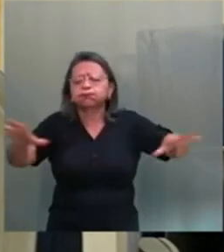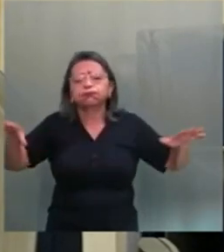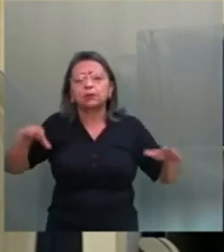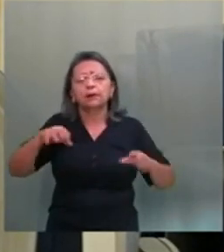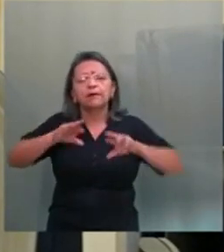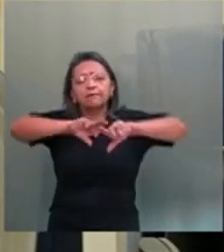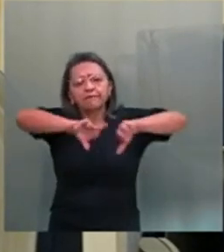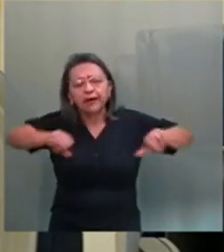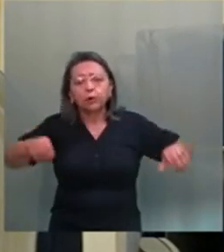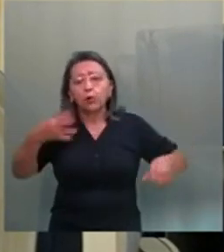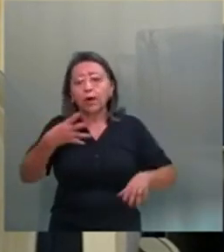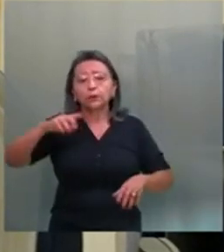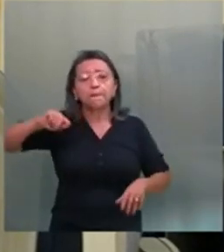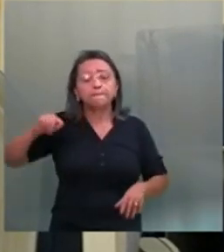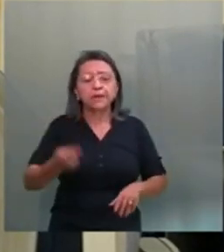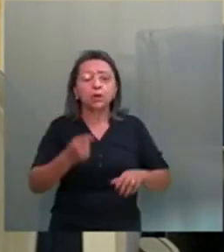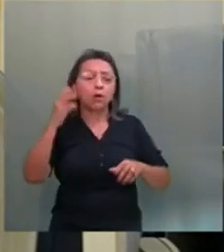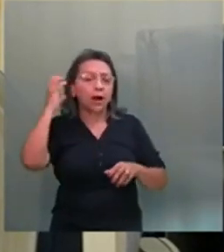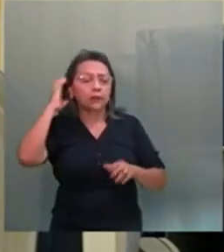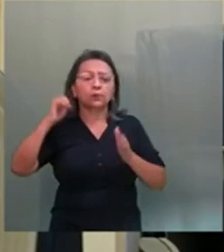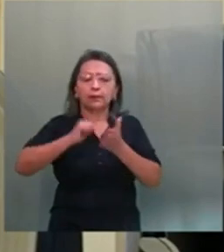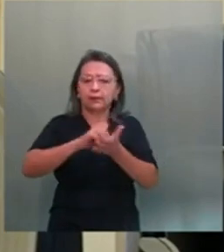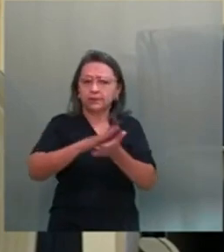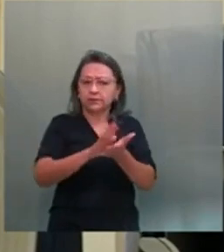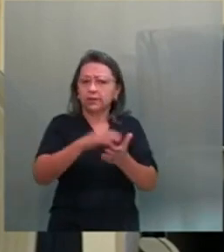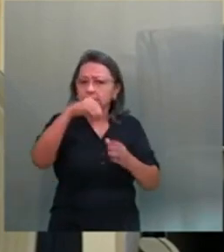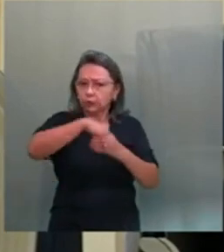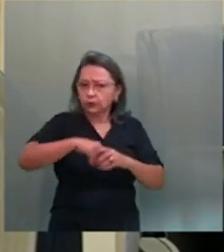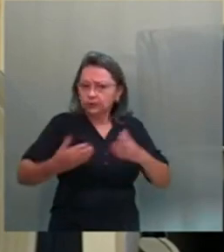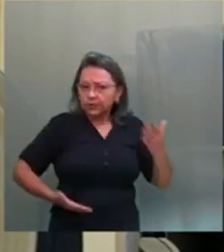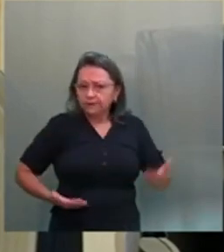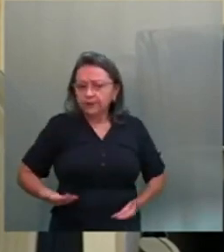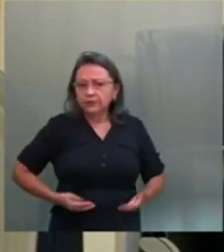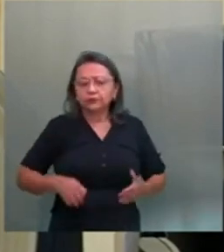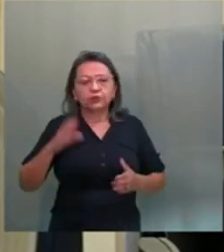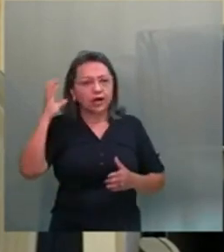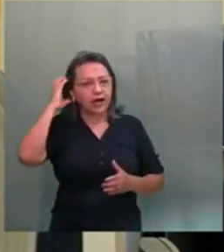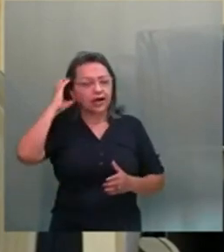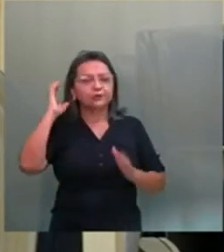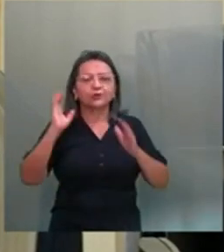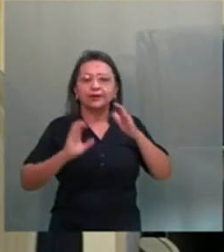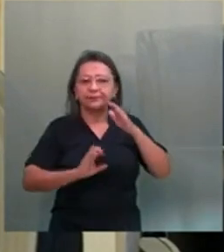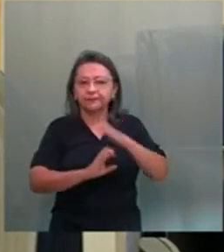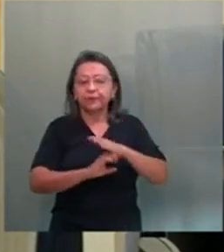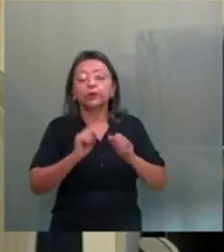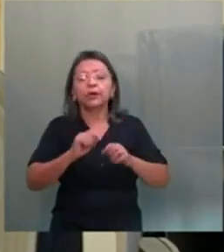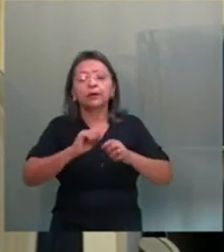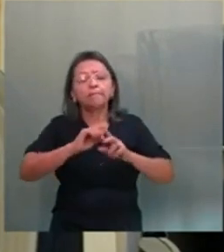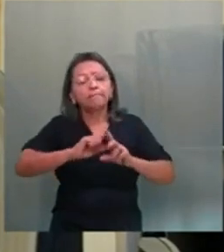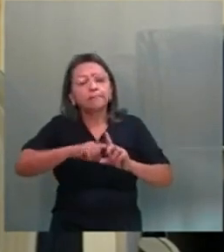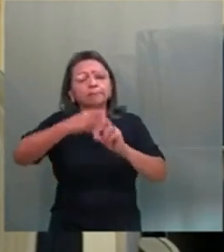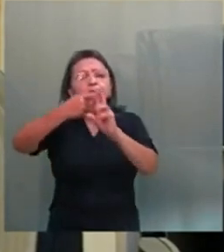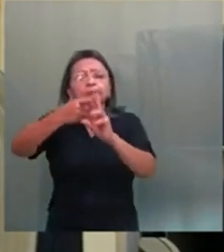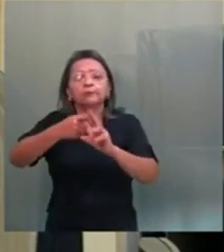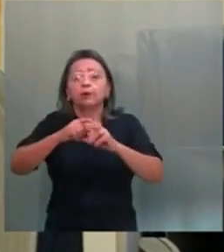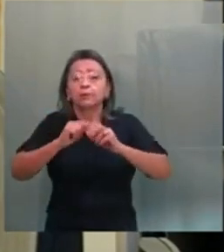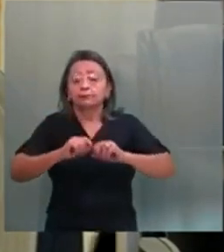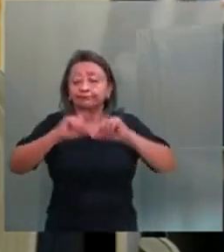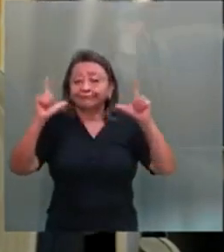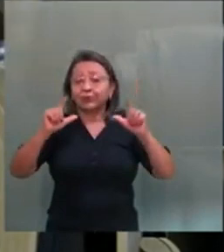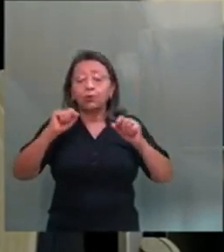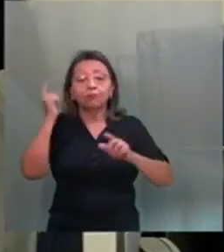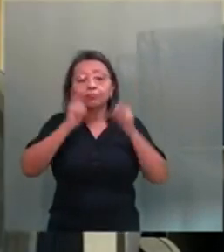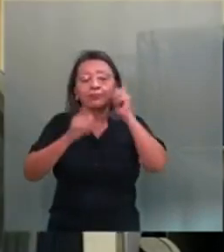de outras 4 mil emissoras cadastradas em seu serviço de radioagência, o que multiplica de forma expressiva o alcance